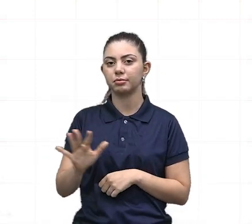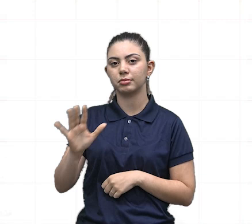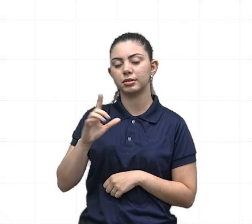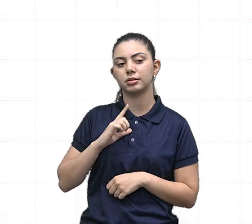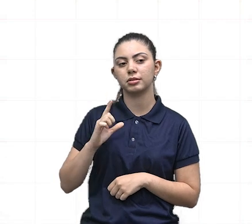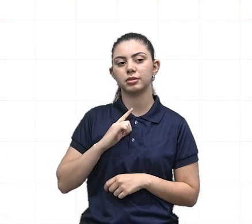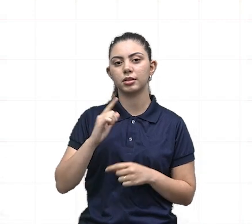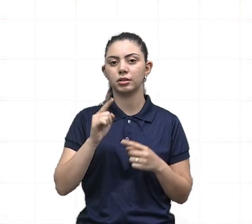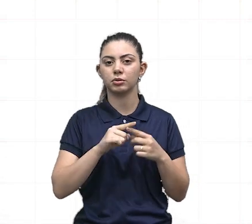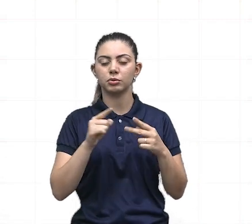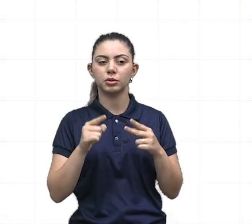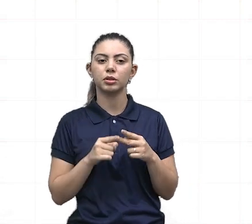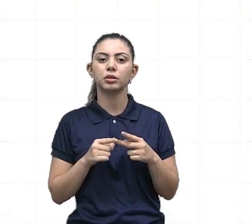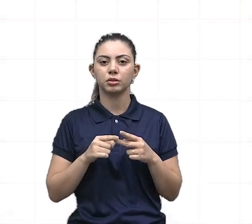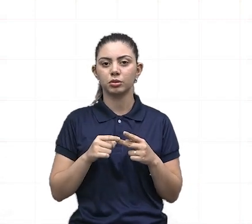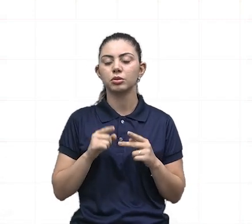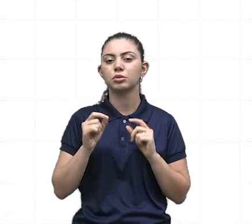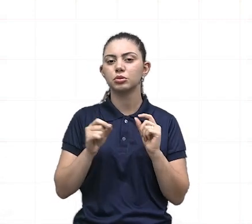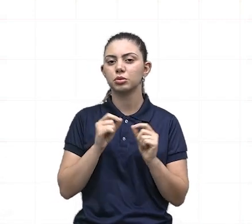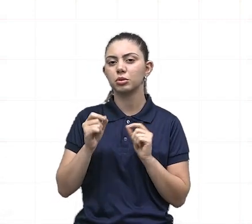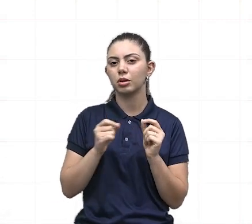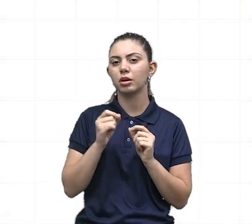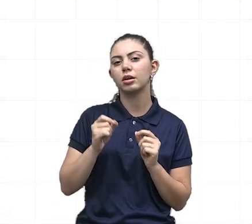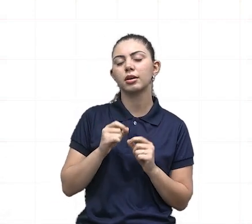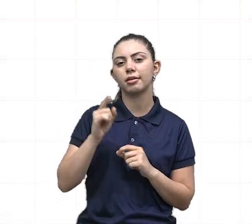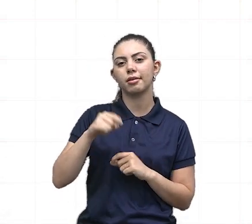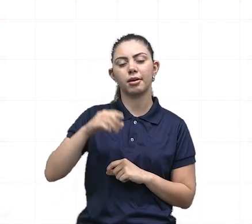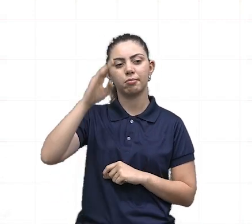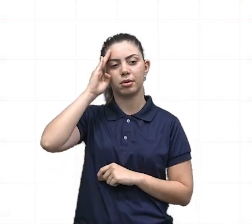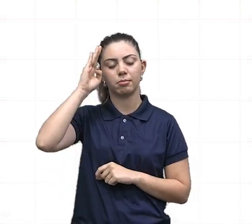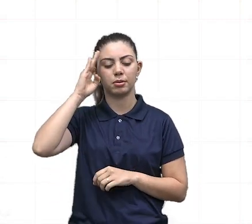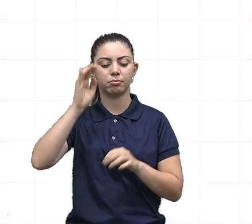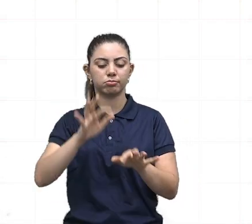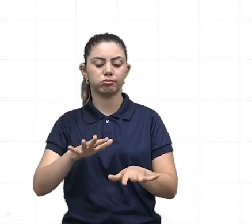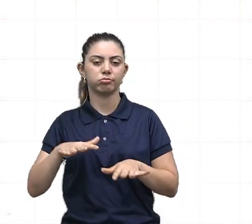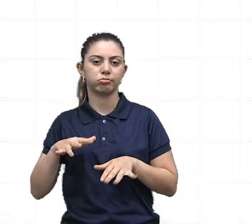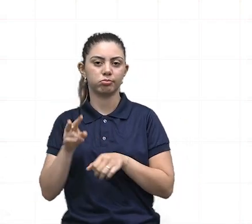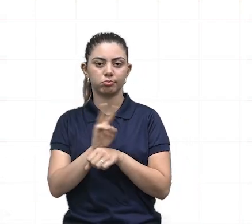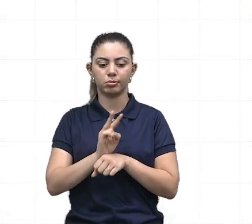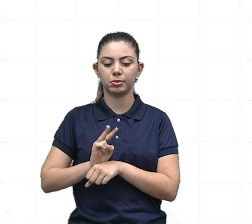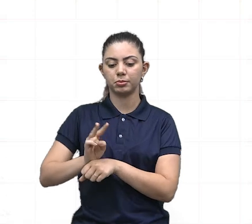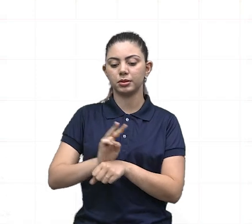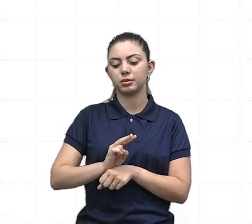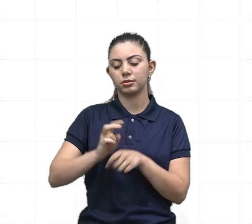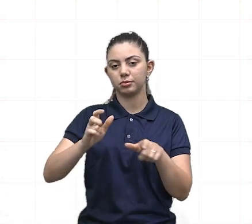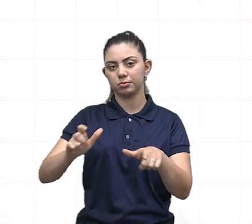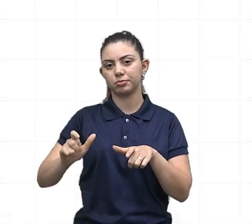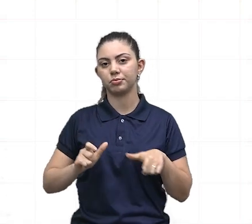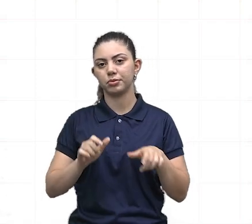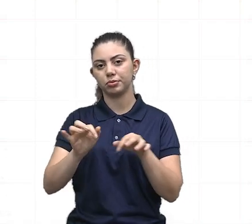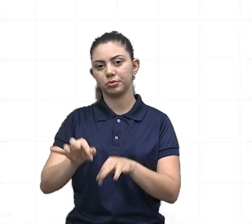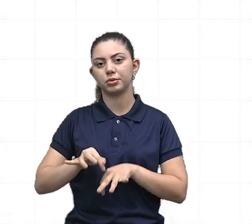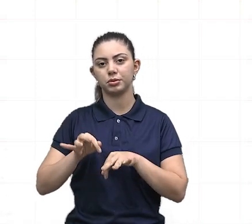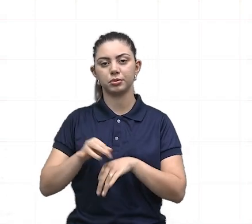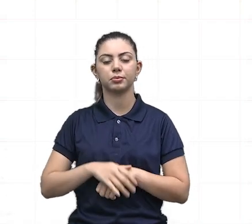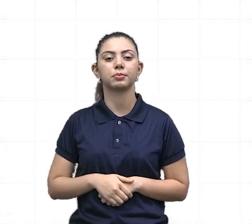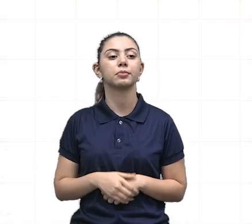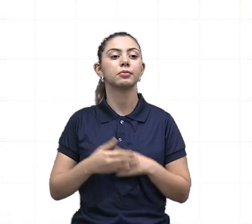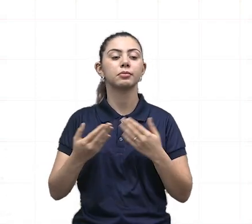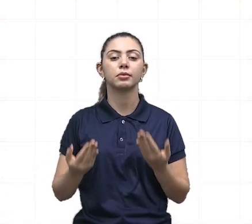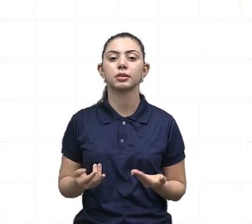guerreiros, aqueles então que fazem a defesa, que fazem a proteção, então 2 feudos. Tá certo? Então, a